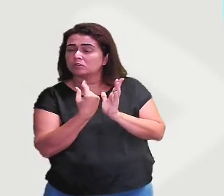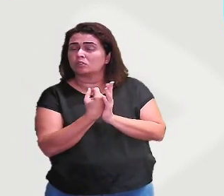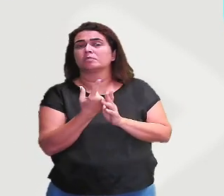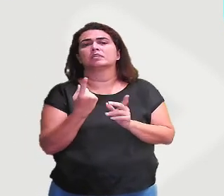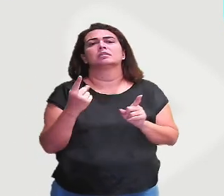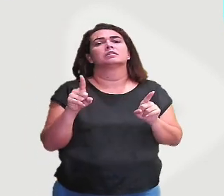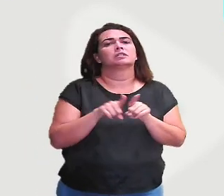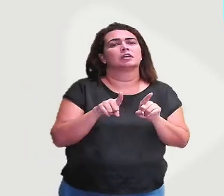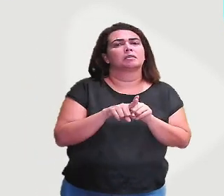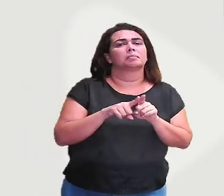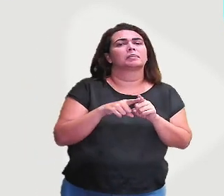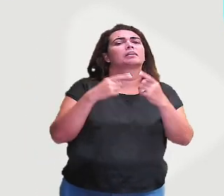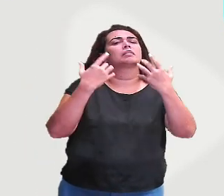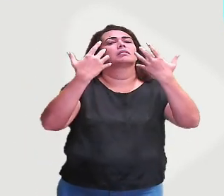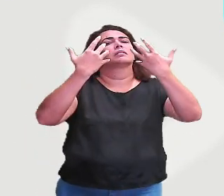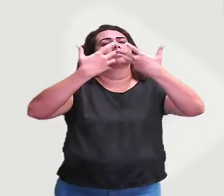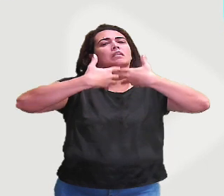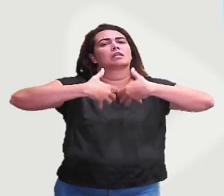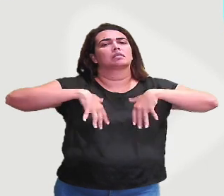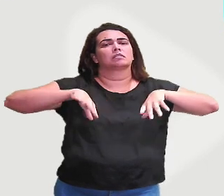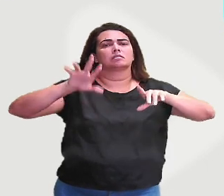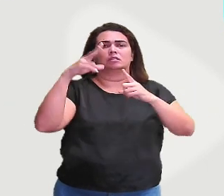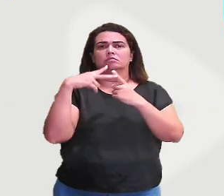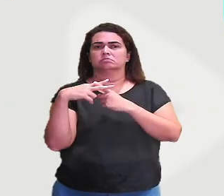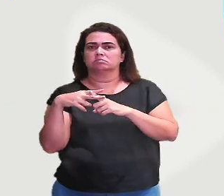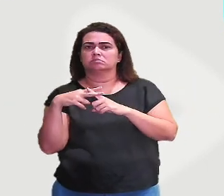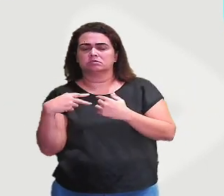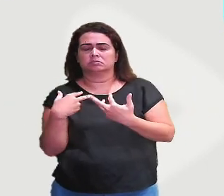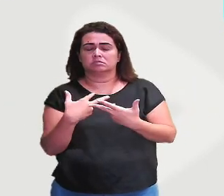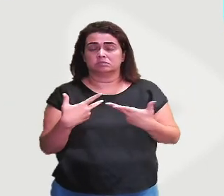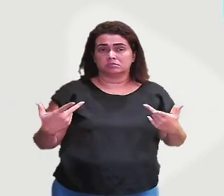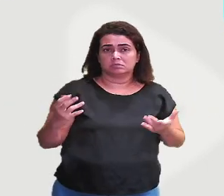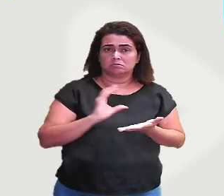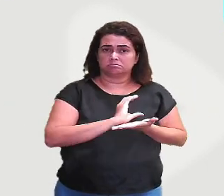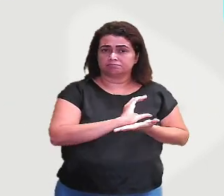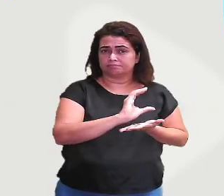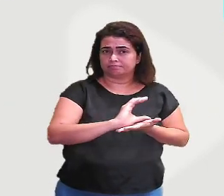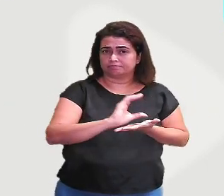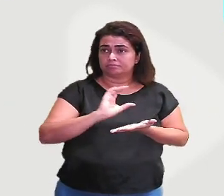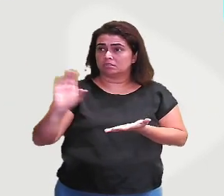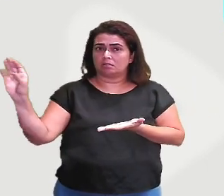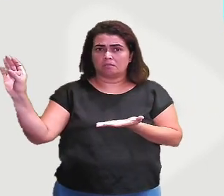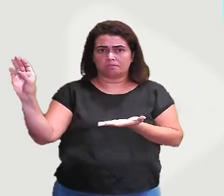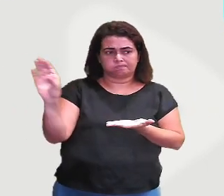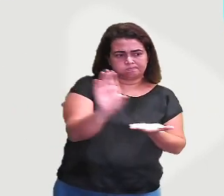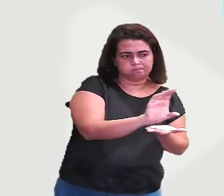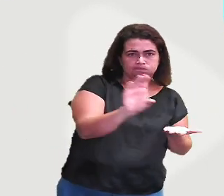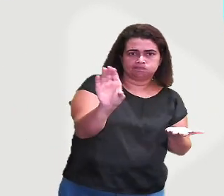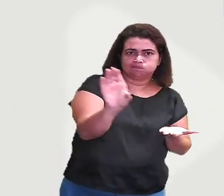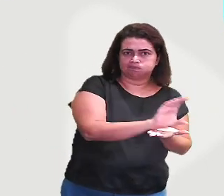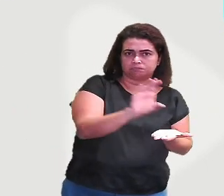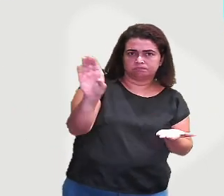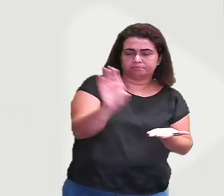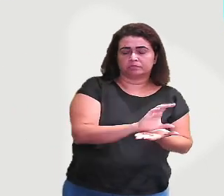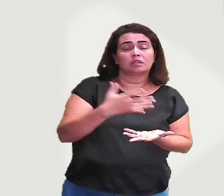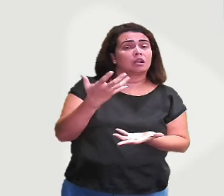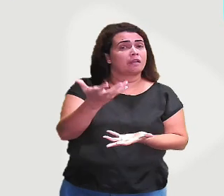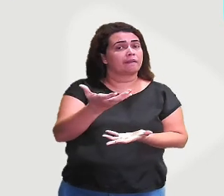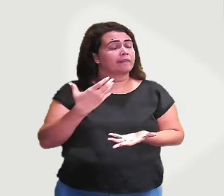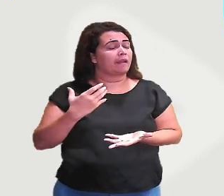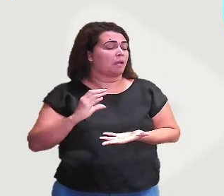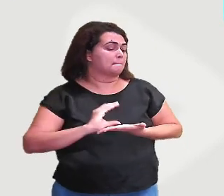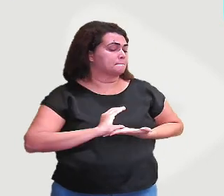naturais que podem ser aproveitados na produção. Então, atraem os capitais dos grandes investidores do mundo para investirem no